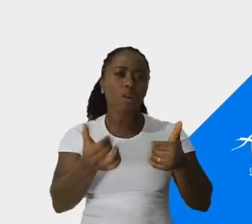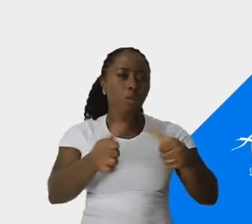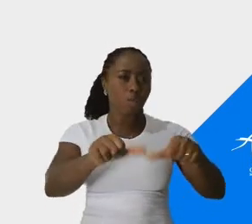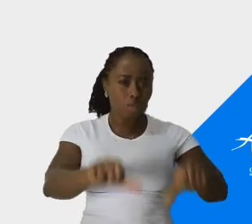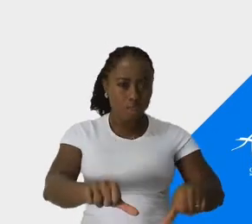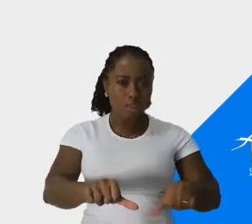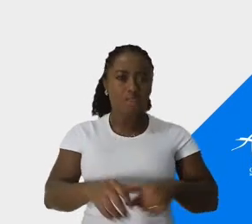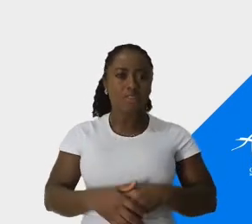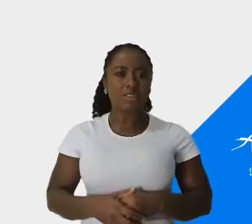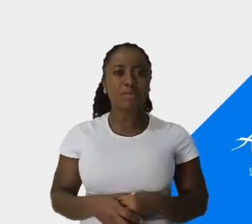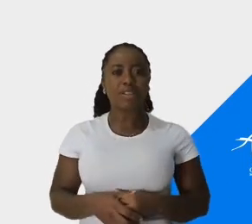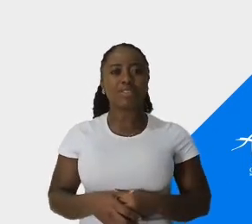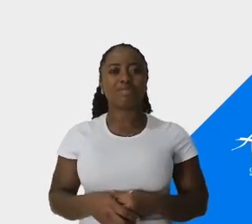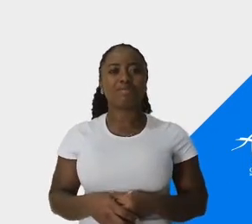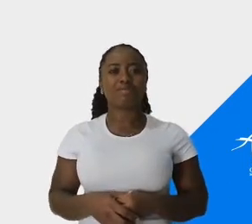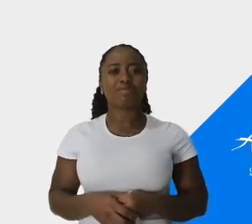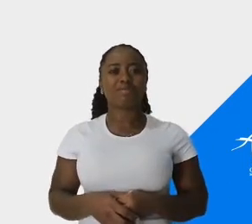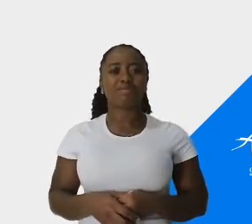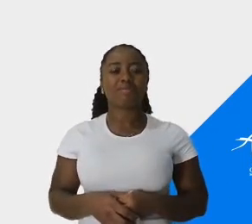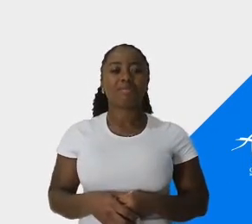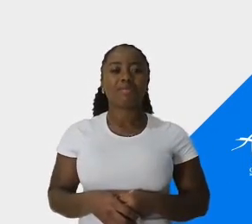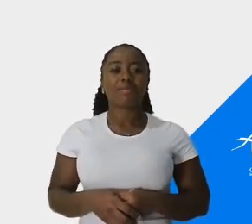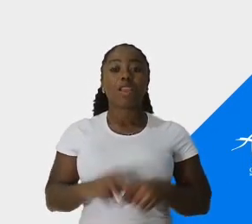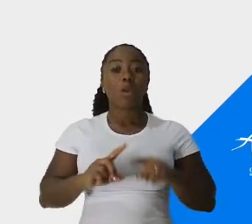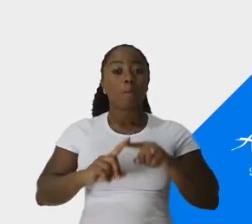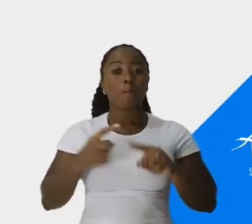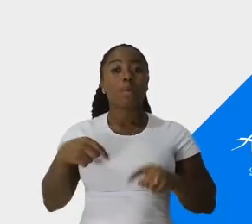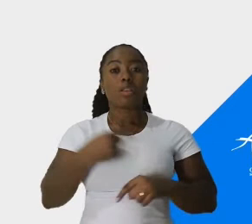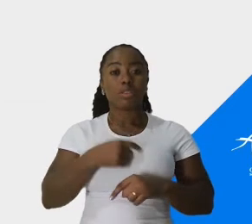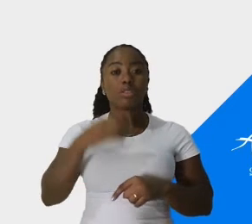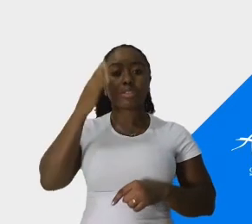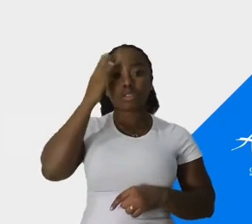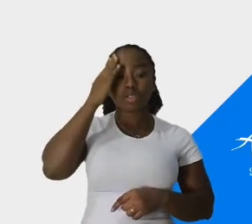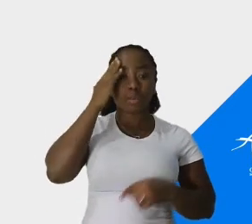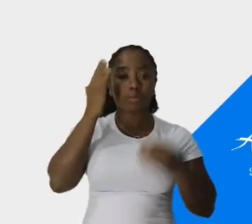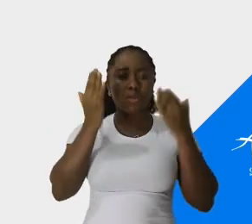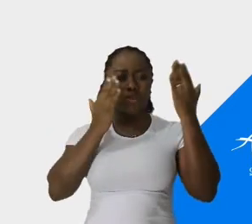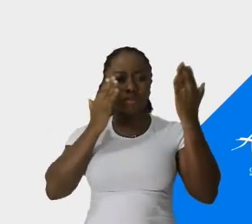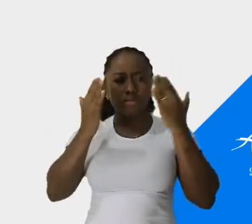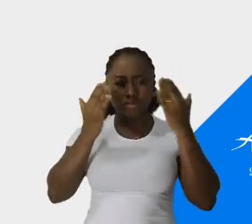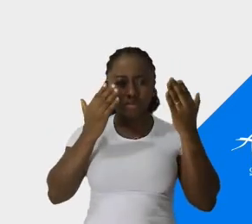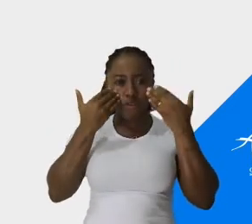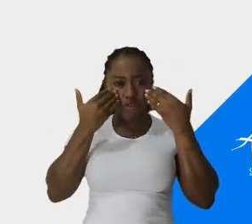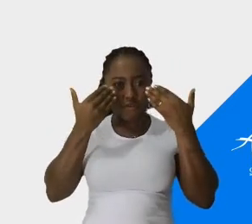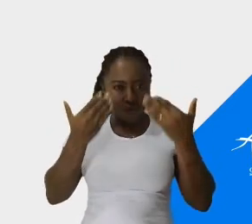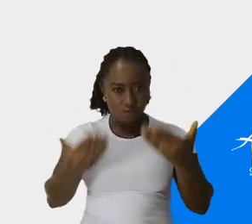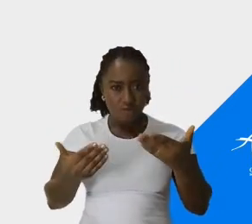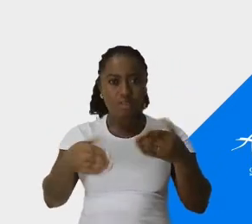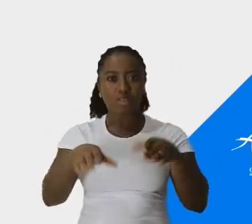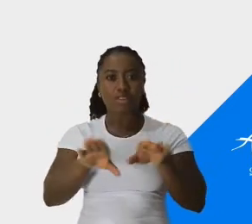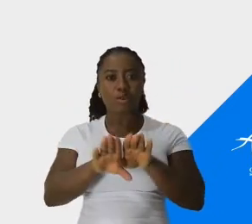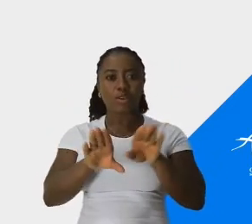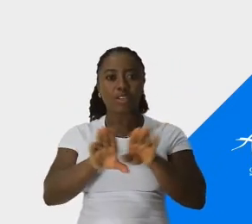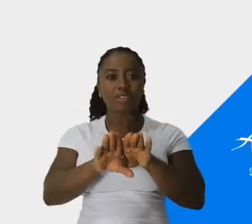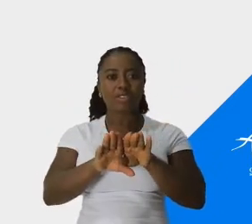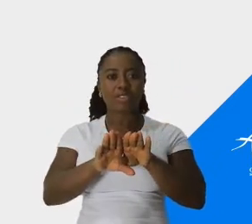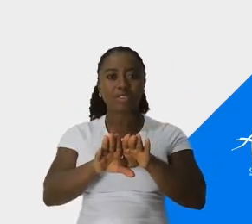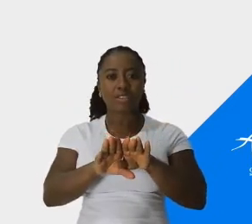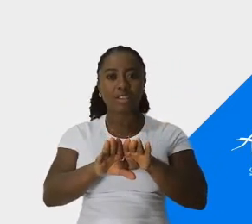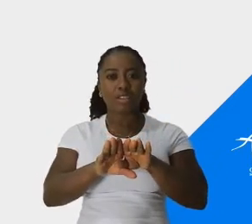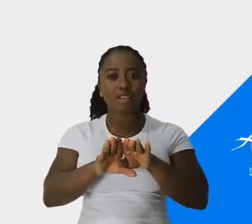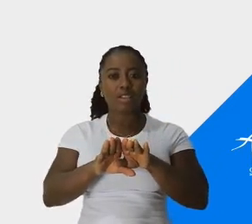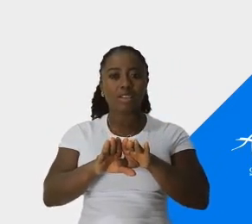vai auxiliar na identificação de possíveis distúrbios, né, cognitivos, no acompanhamento dos efeitos